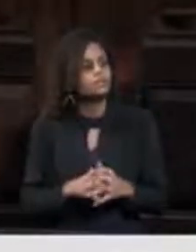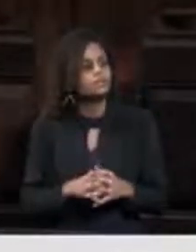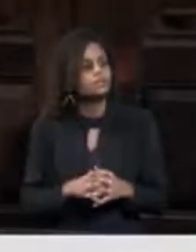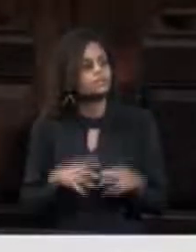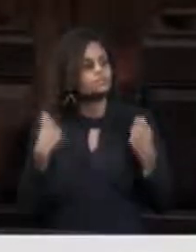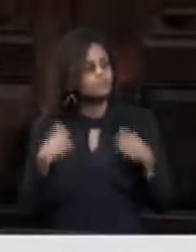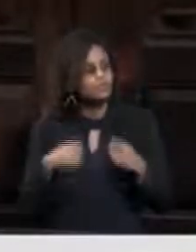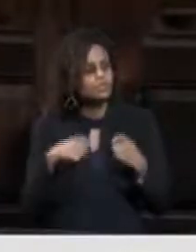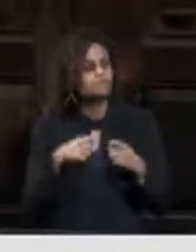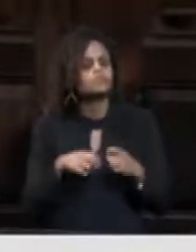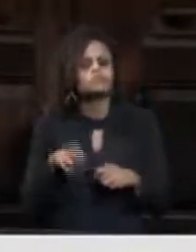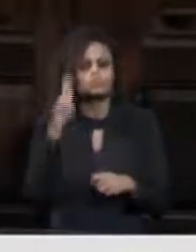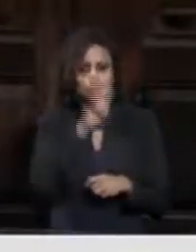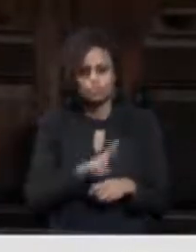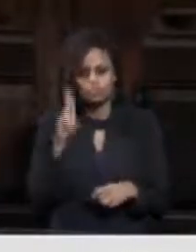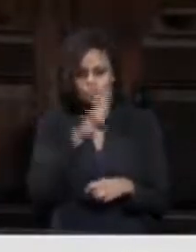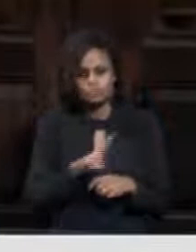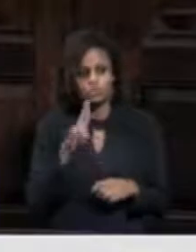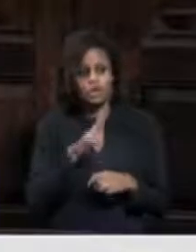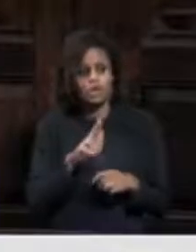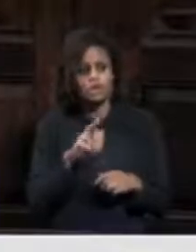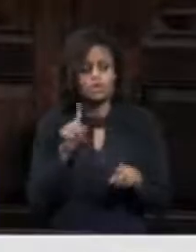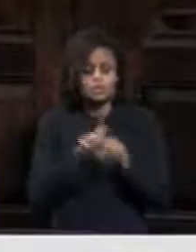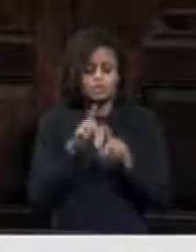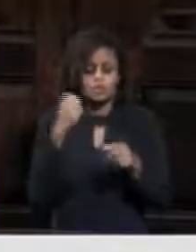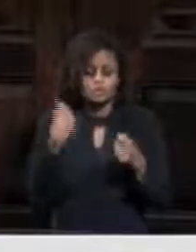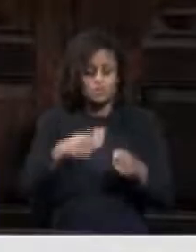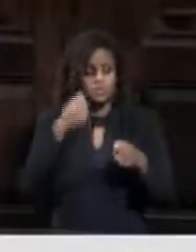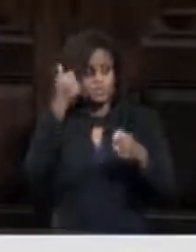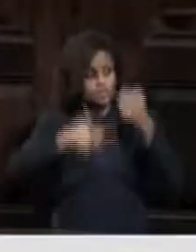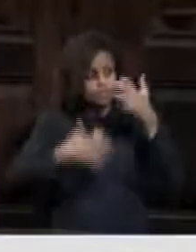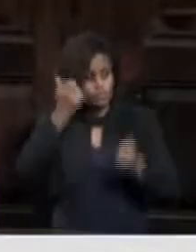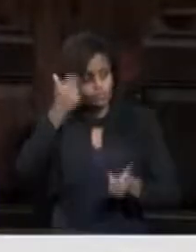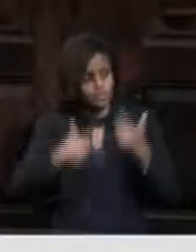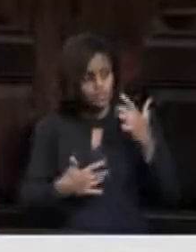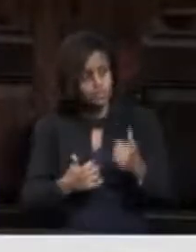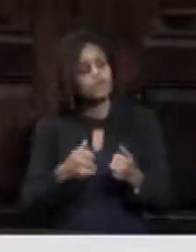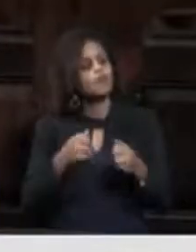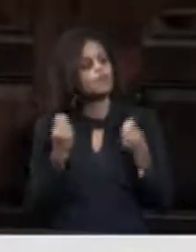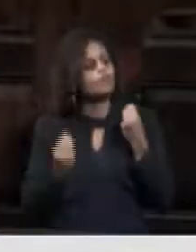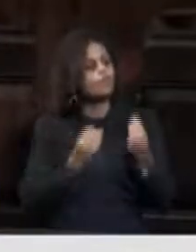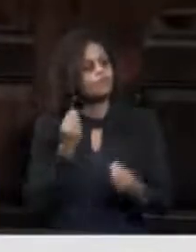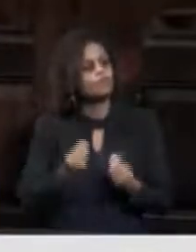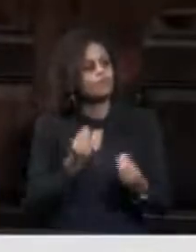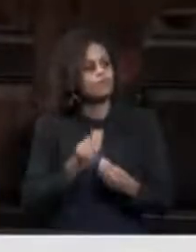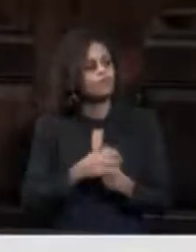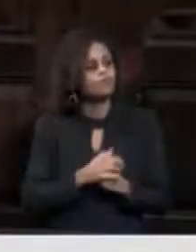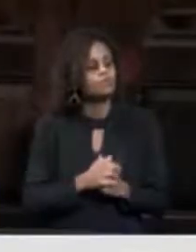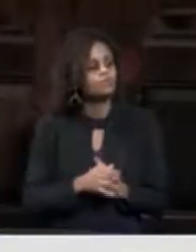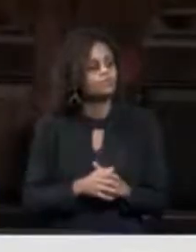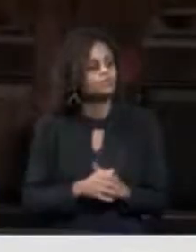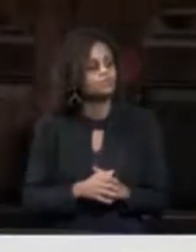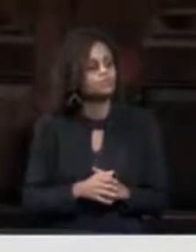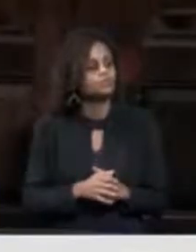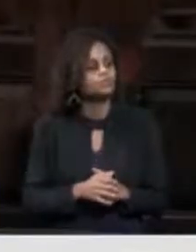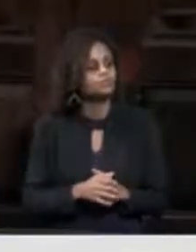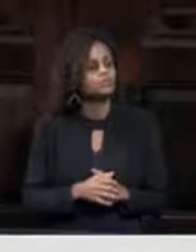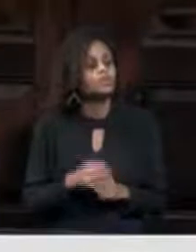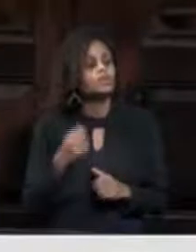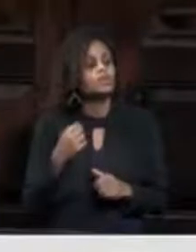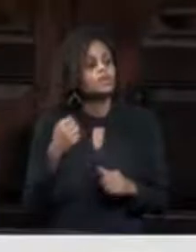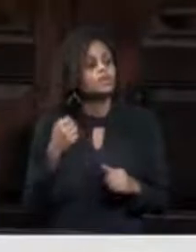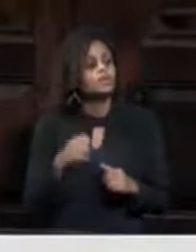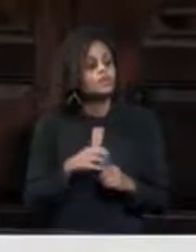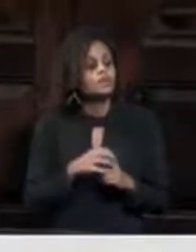sejam prestados contas. Nós não temos noção. A caixa preta tem que ser aberta,